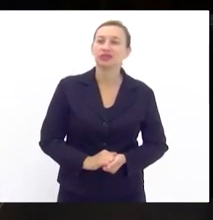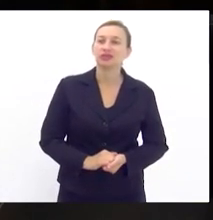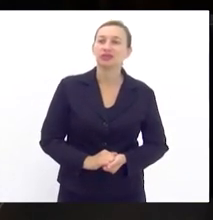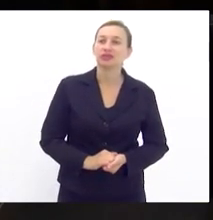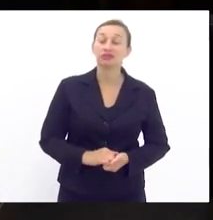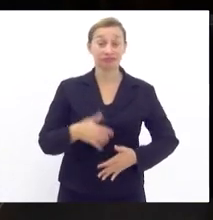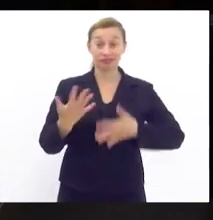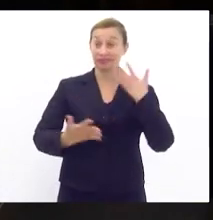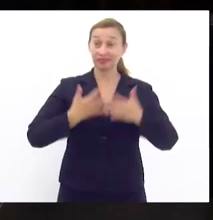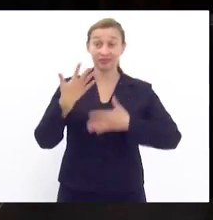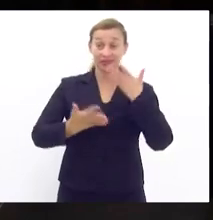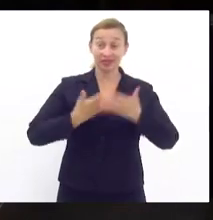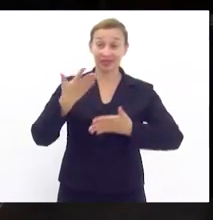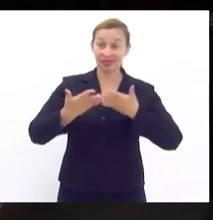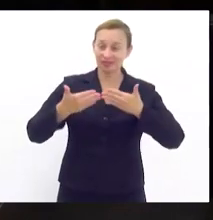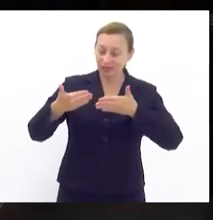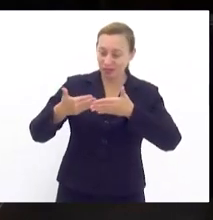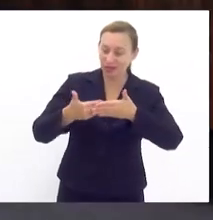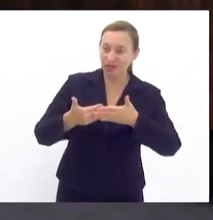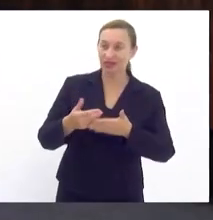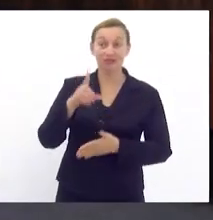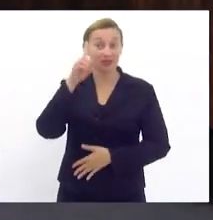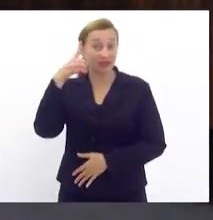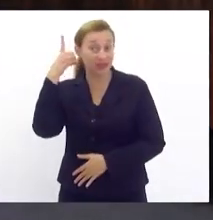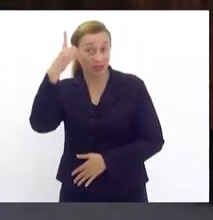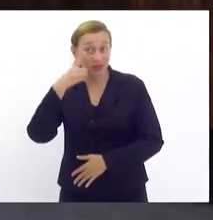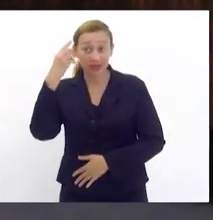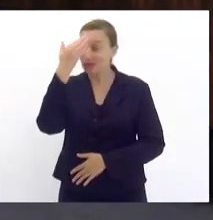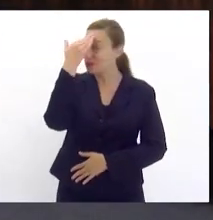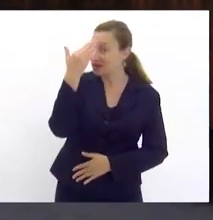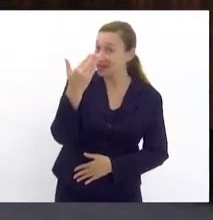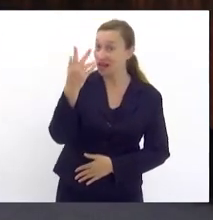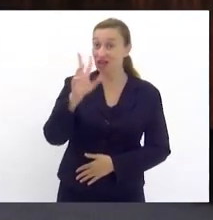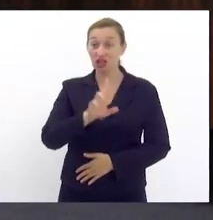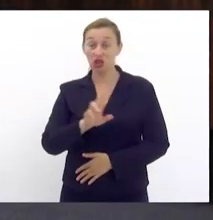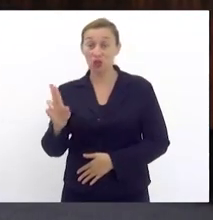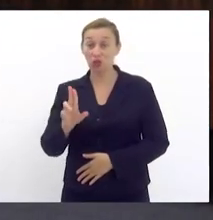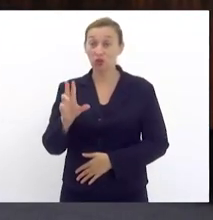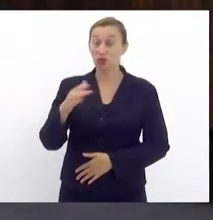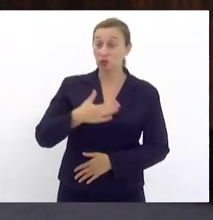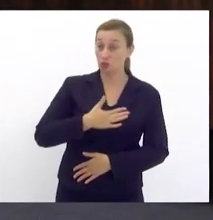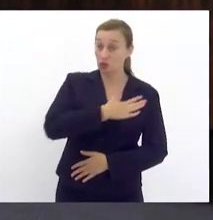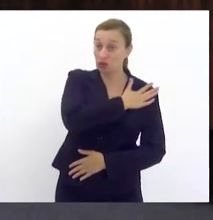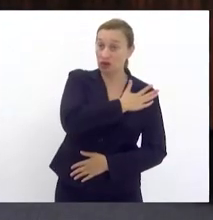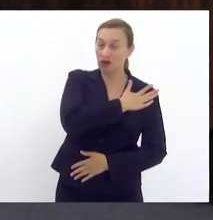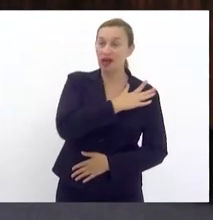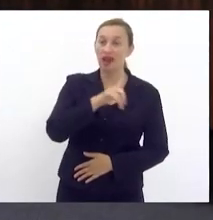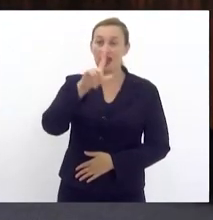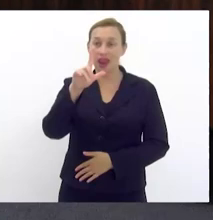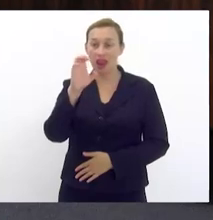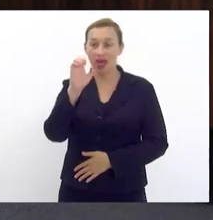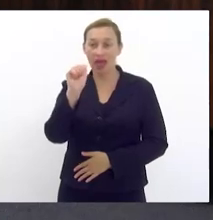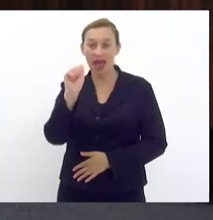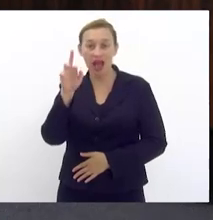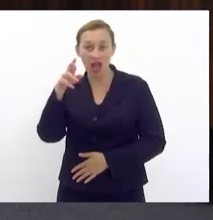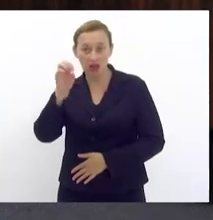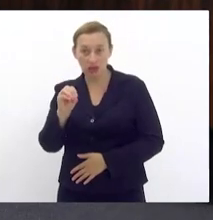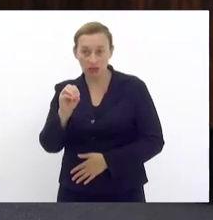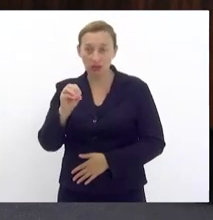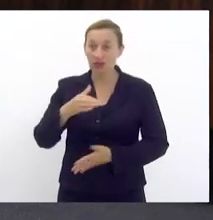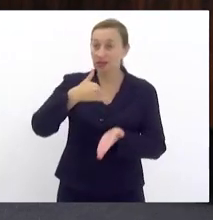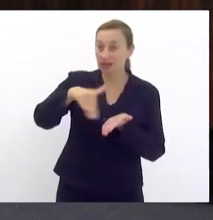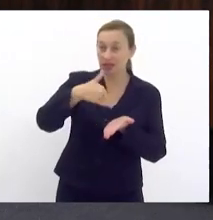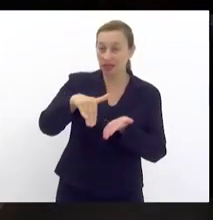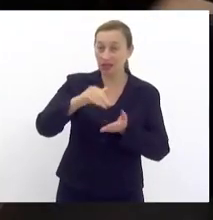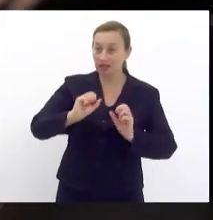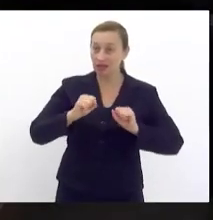engrandece e nos aproxima, deputado. Muito obrigado. Em nome do coronel Leandro Monteiro, nosso secretário de Estado de Defesa